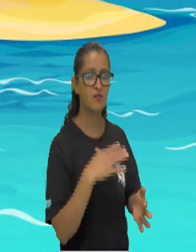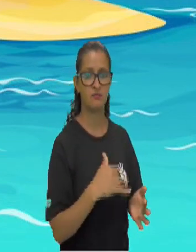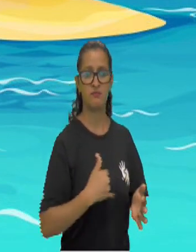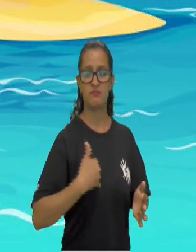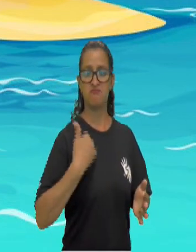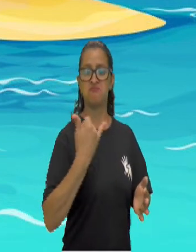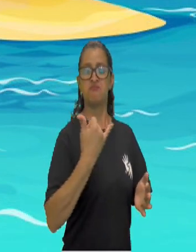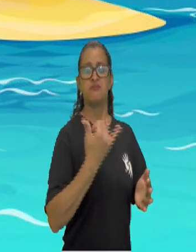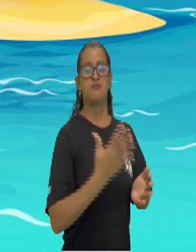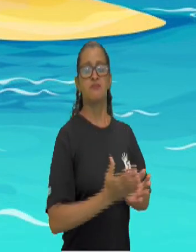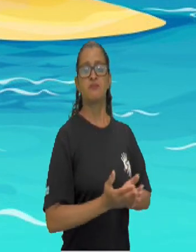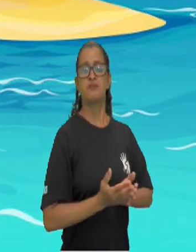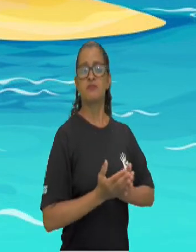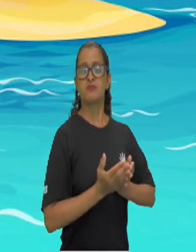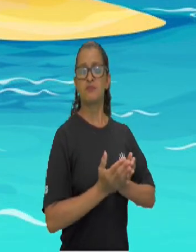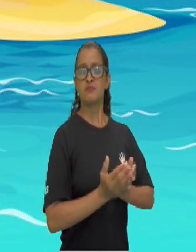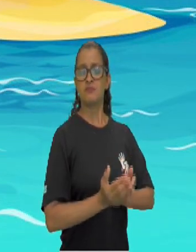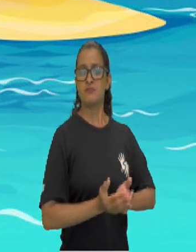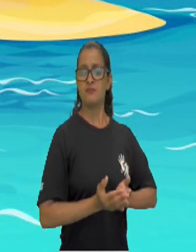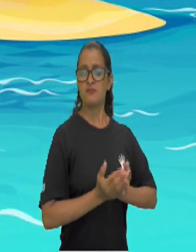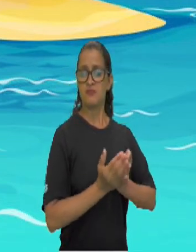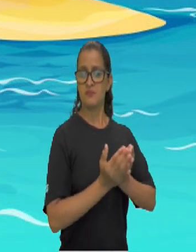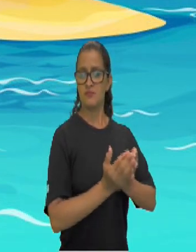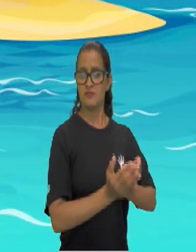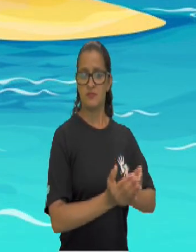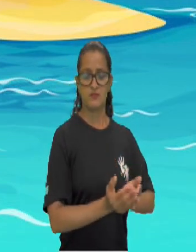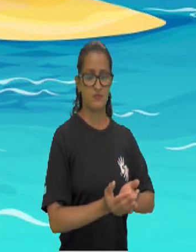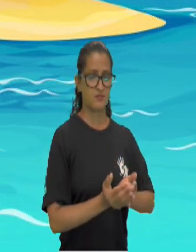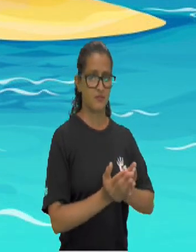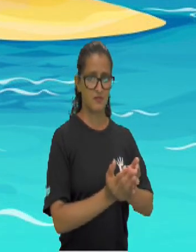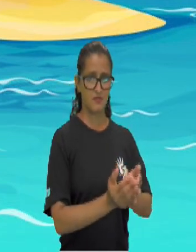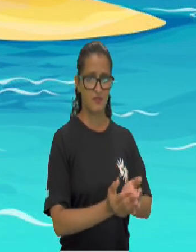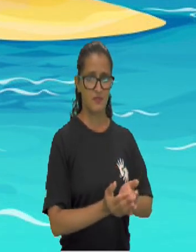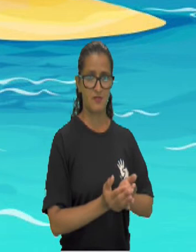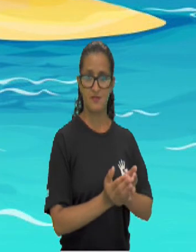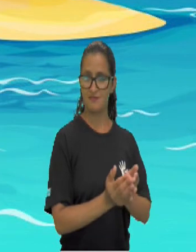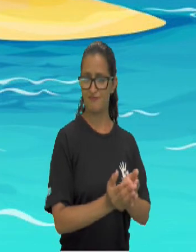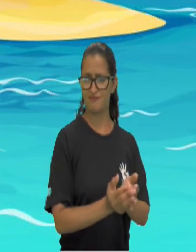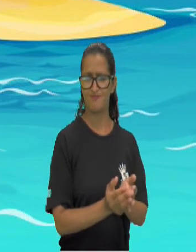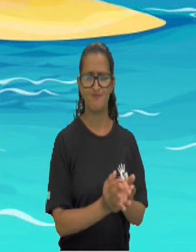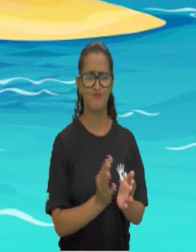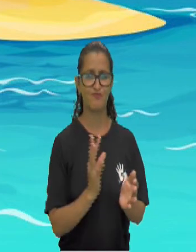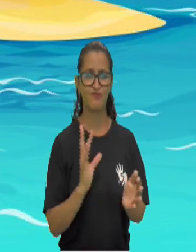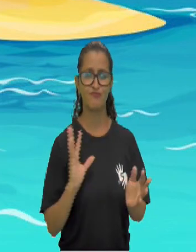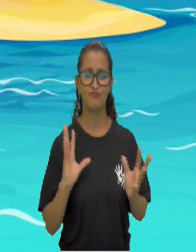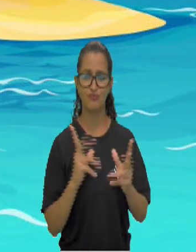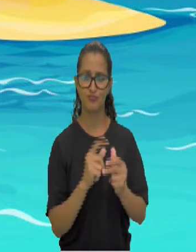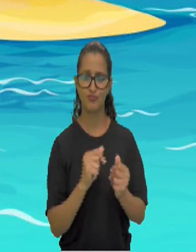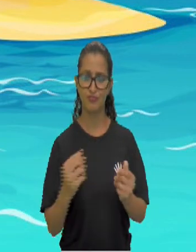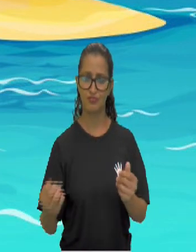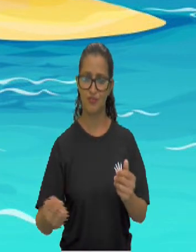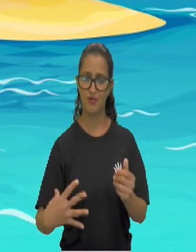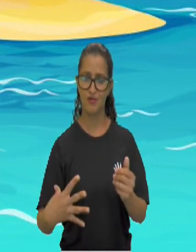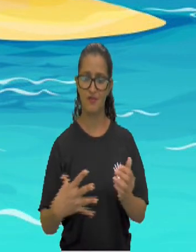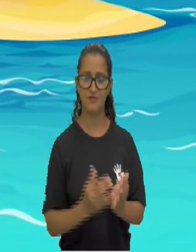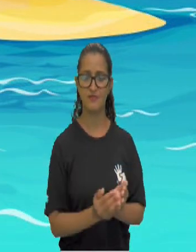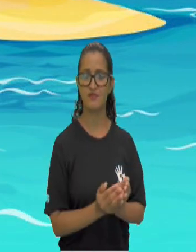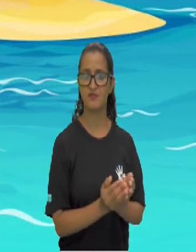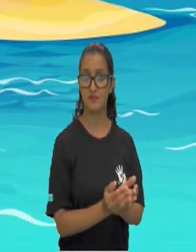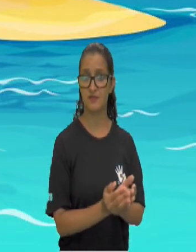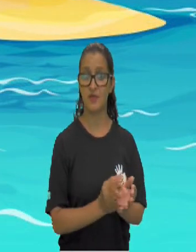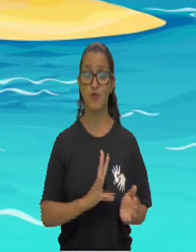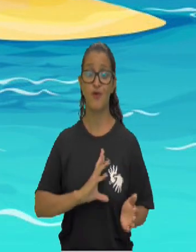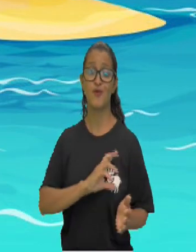vai. O barquinho mais lindinho, pintura novinha. E o amor disse: